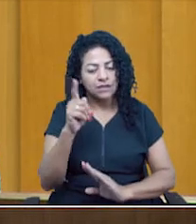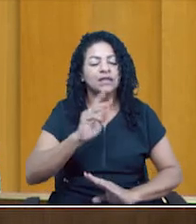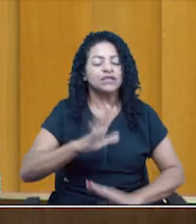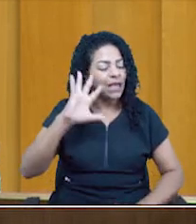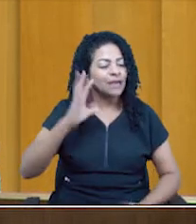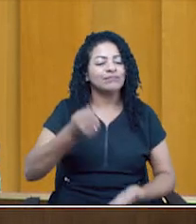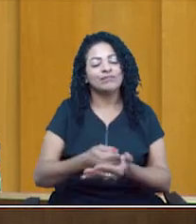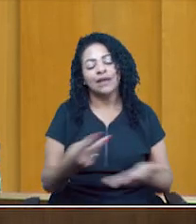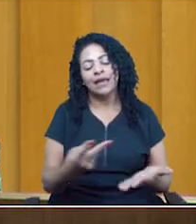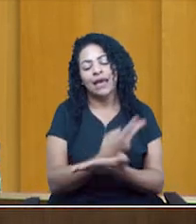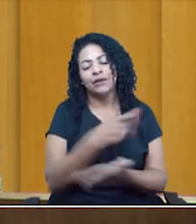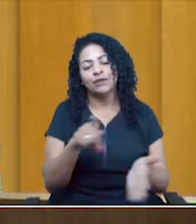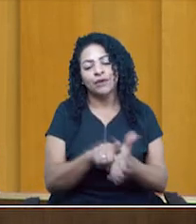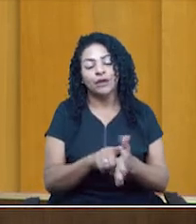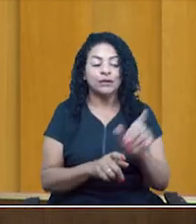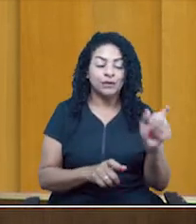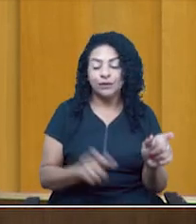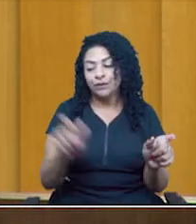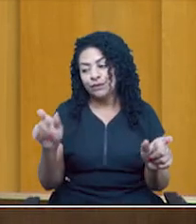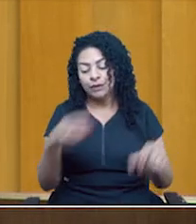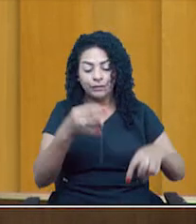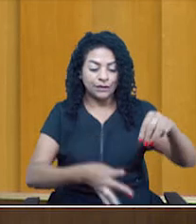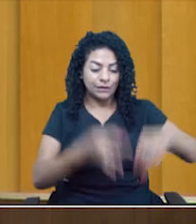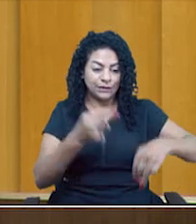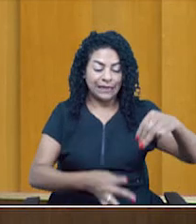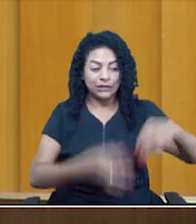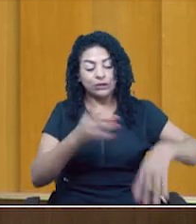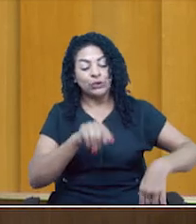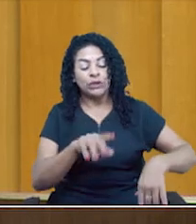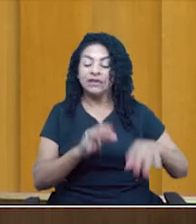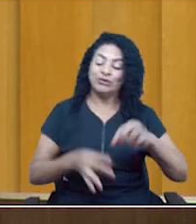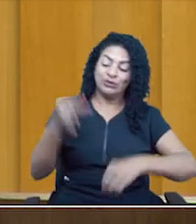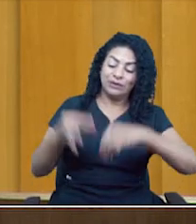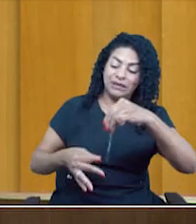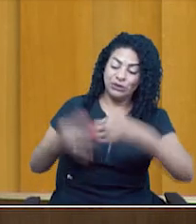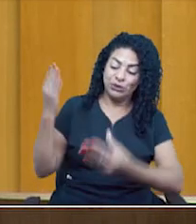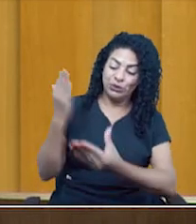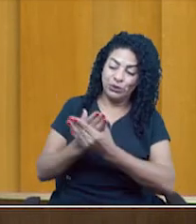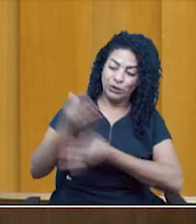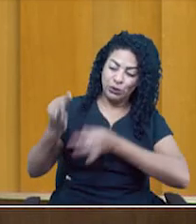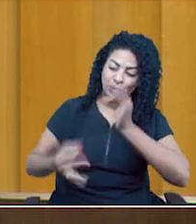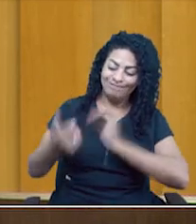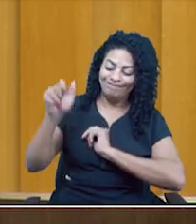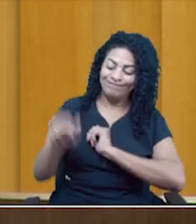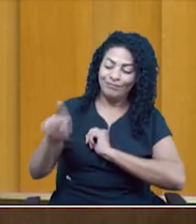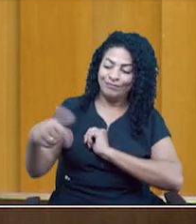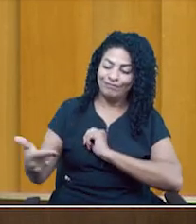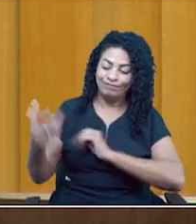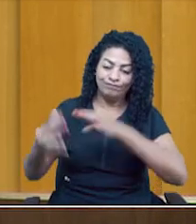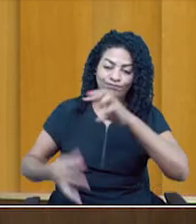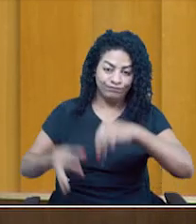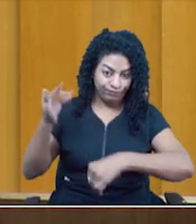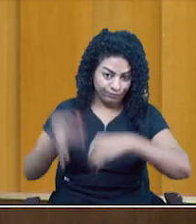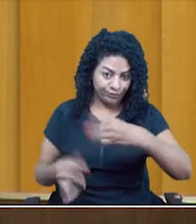outros magistrados. Então, é um momento de reflexão, é um momento de pararmos para pensar